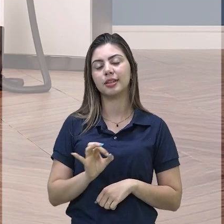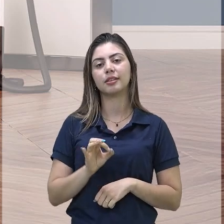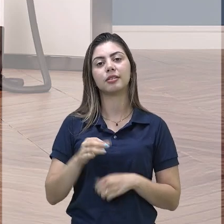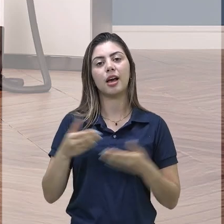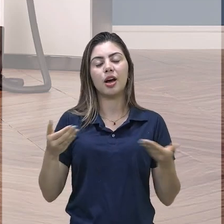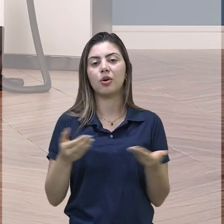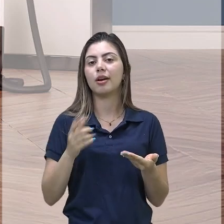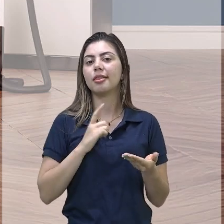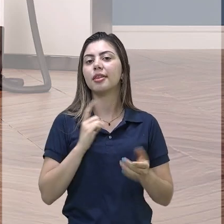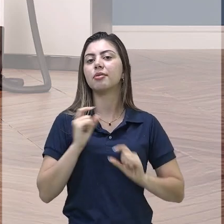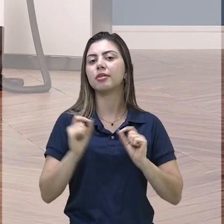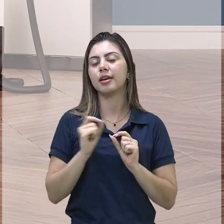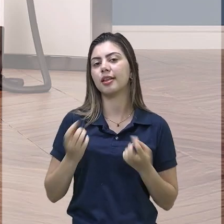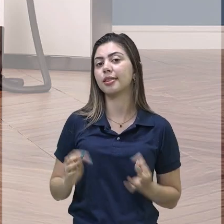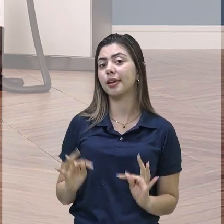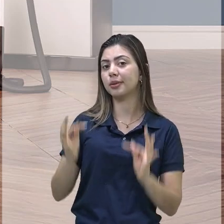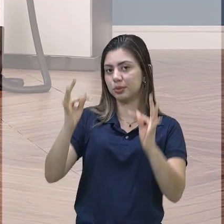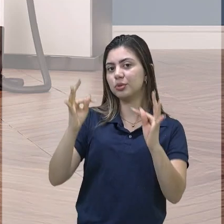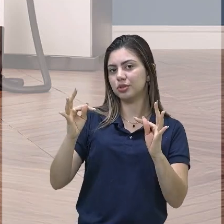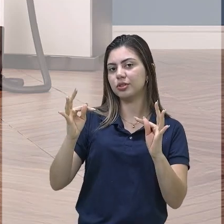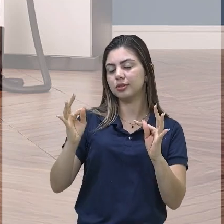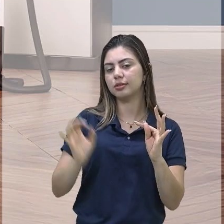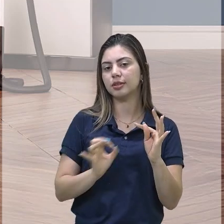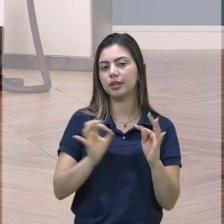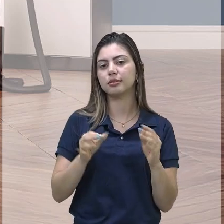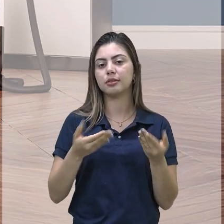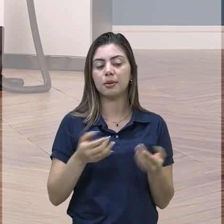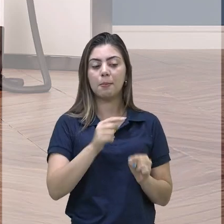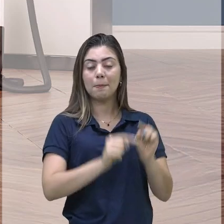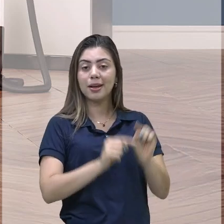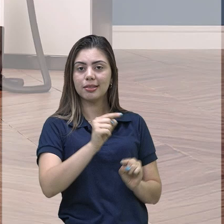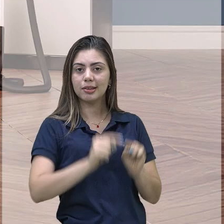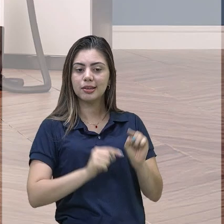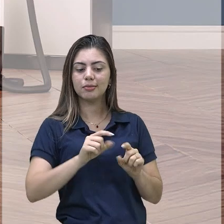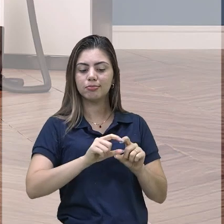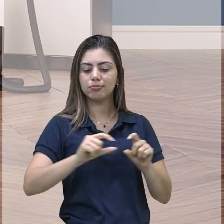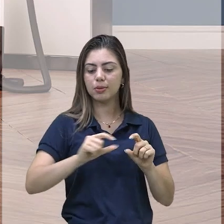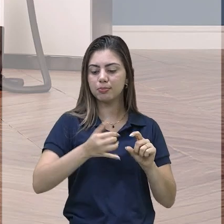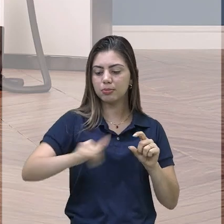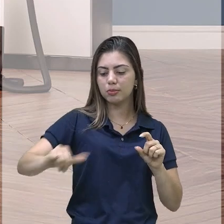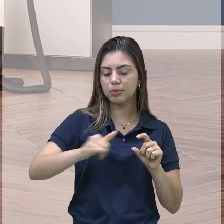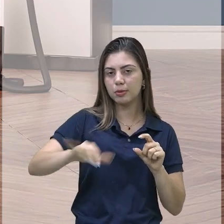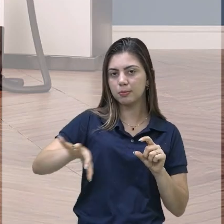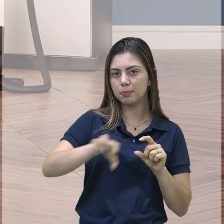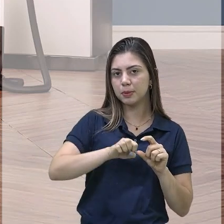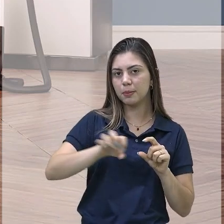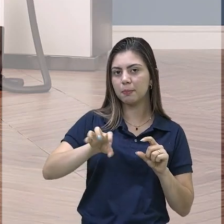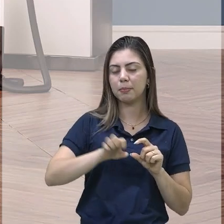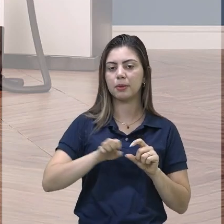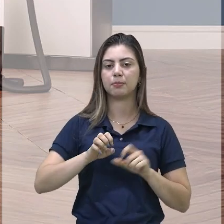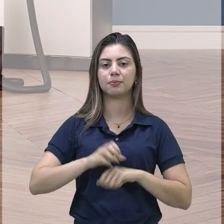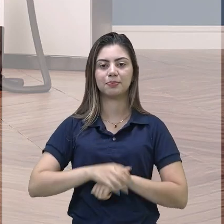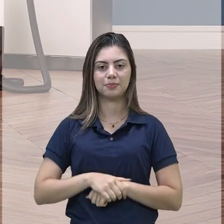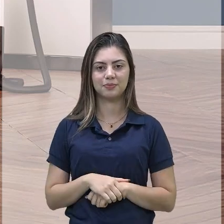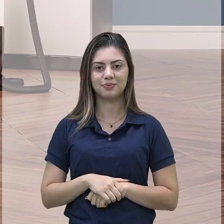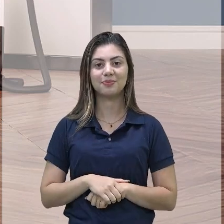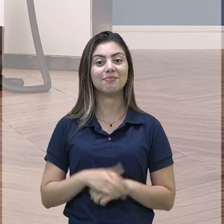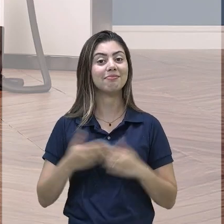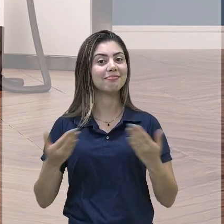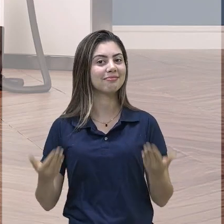moderna aí, com esses aparelhos que são conhecidos como receptores elétricos. Então,